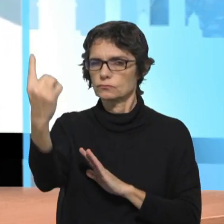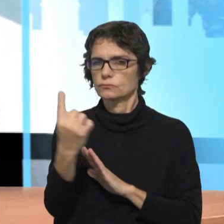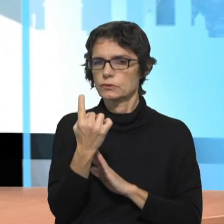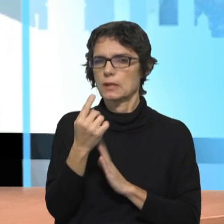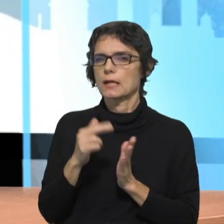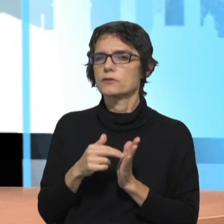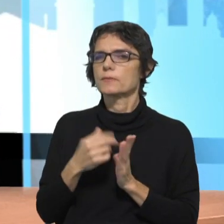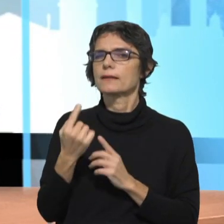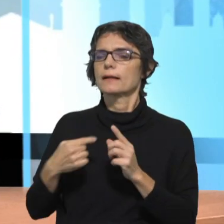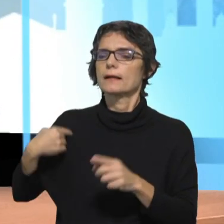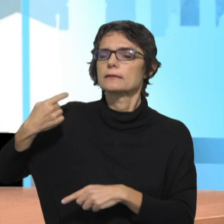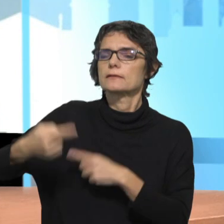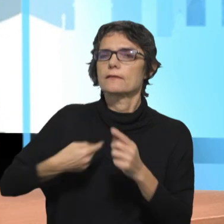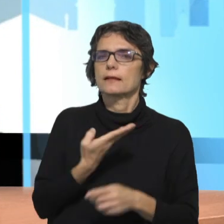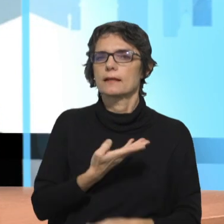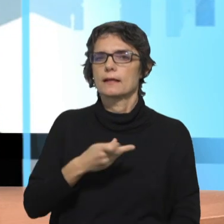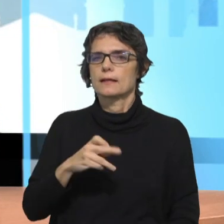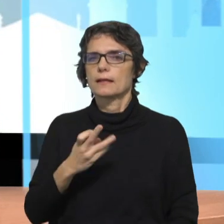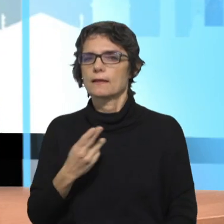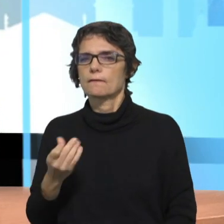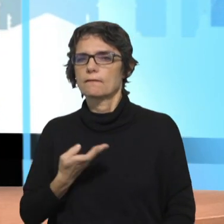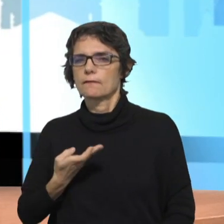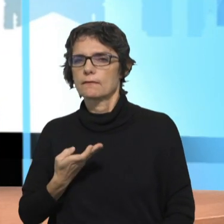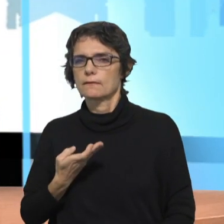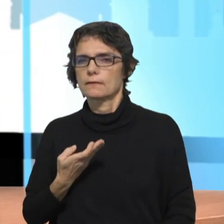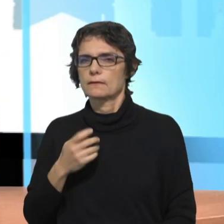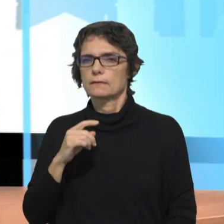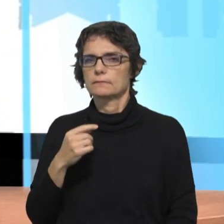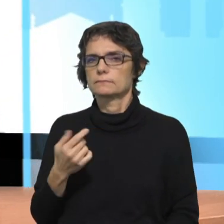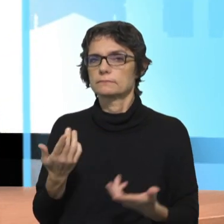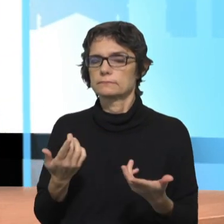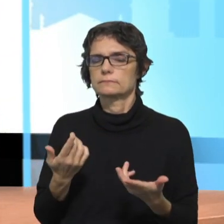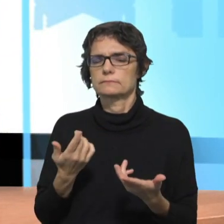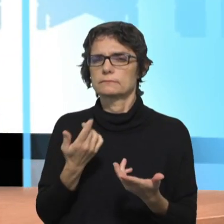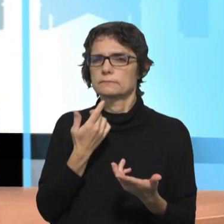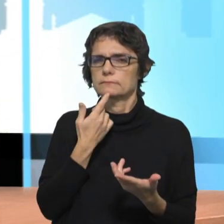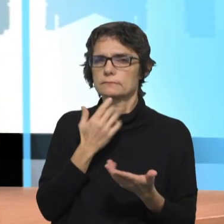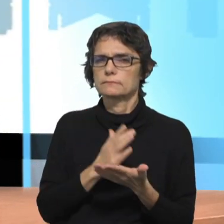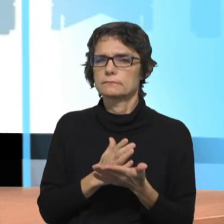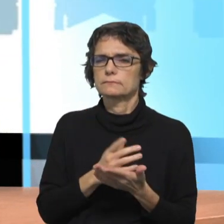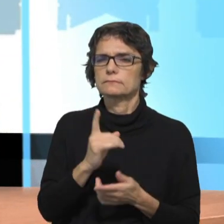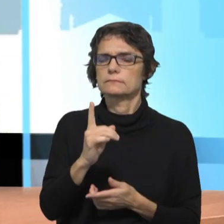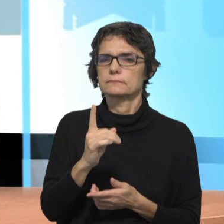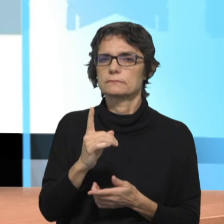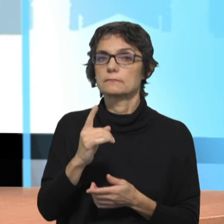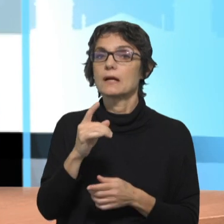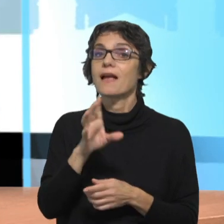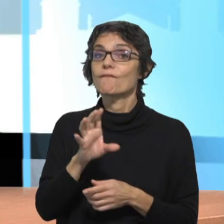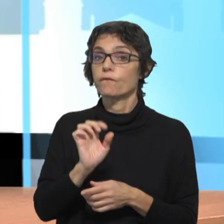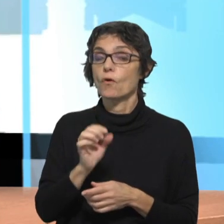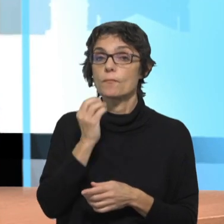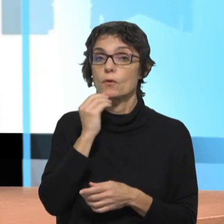David. E é muito importante porque é nessa ótica que Jesus vai ser